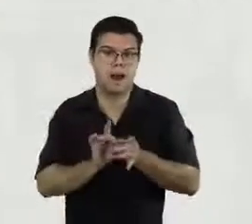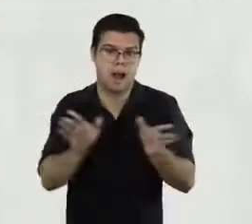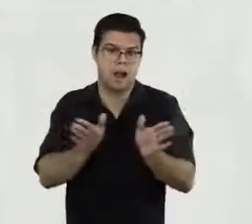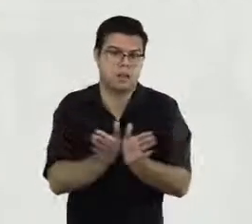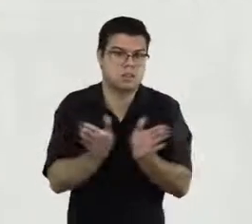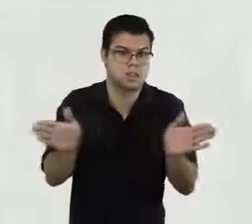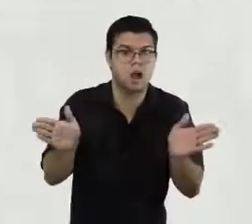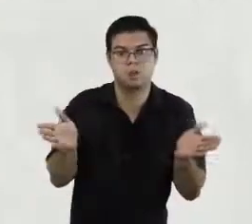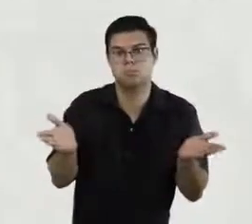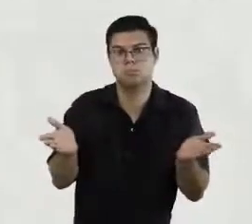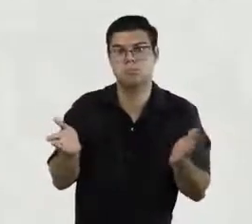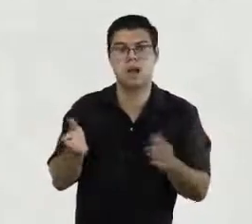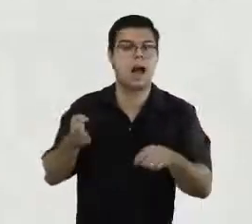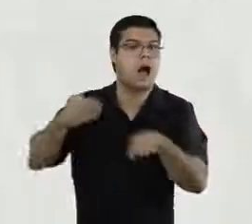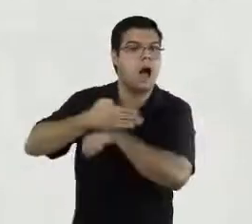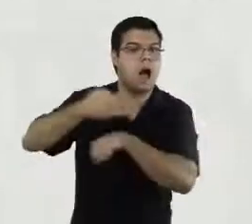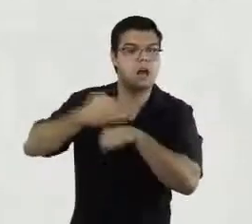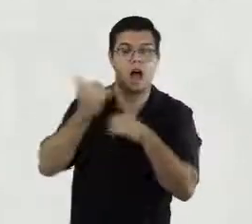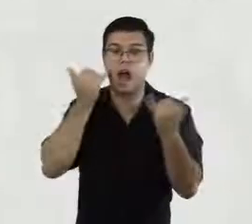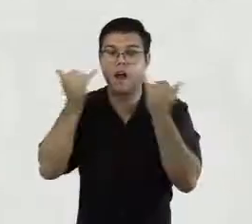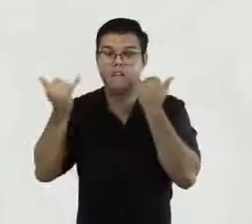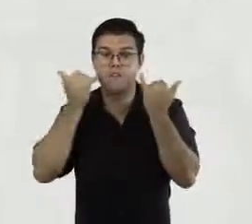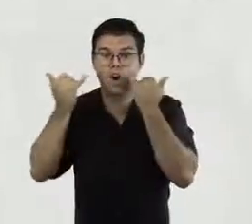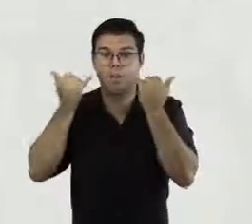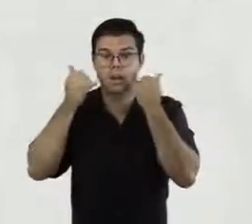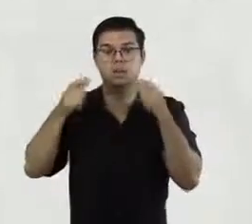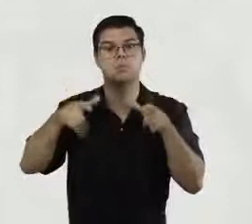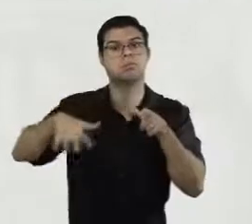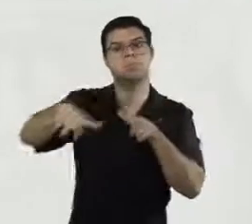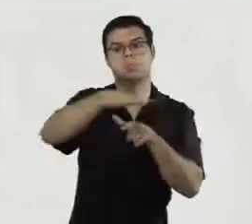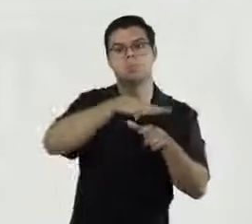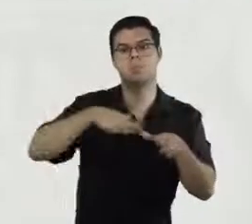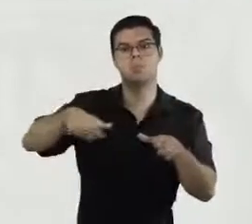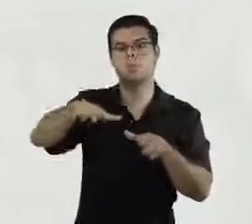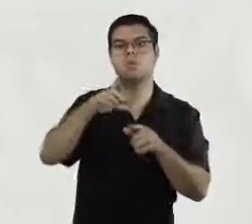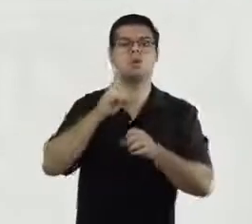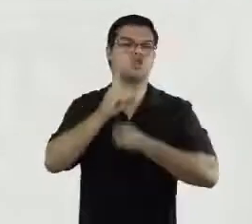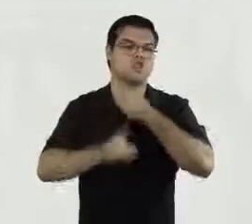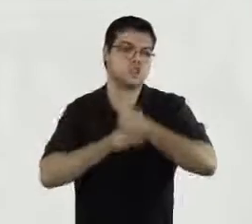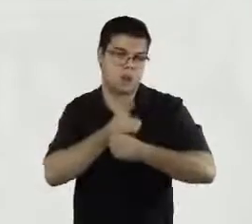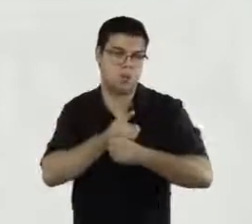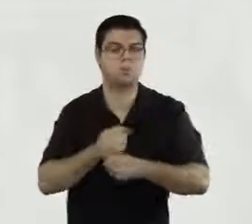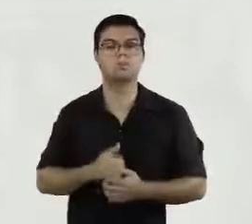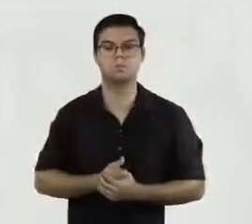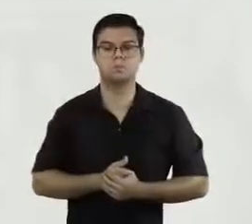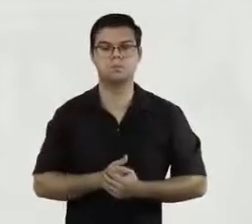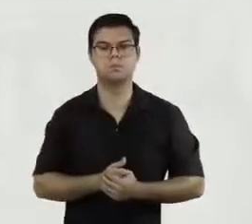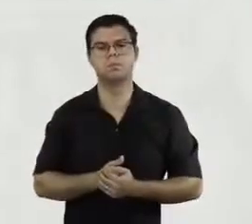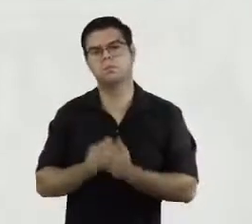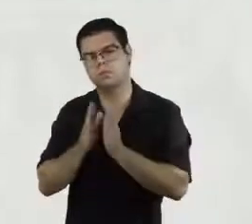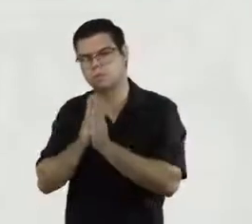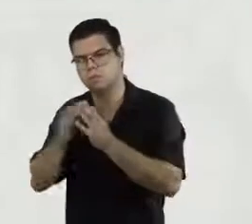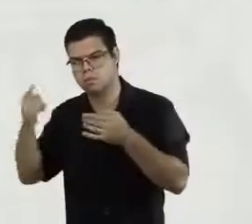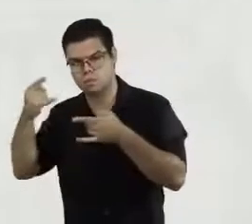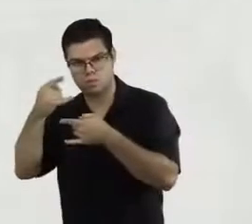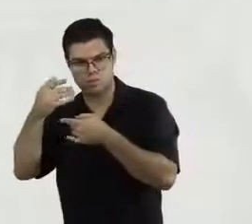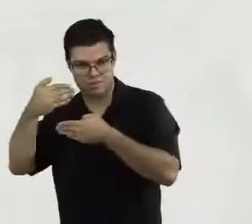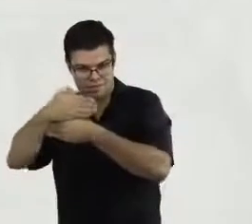para acessar informações de seu interesse em ambiente digital. Pode mudar o slide, por favor?